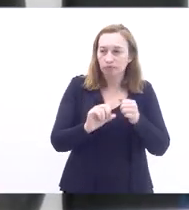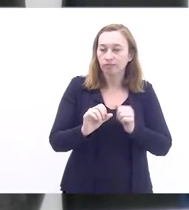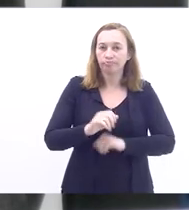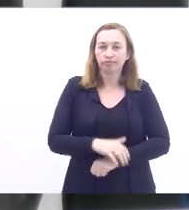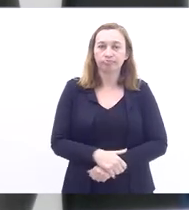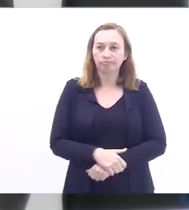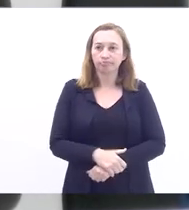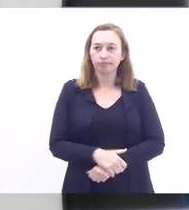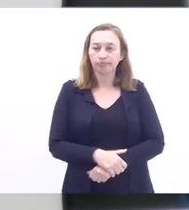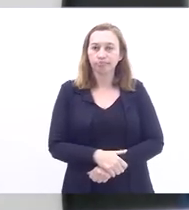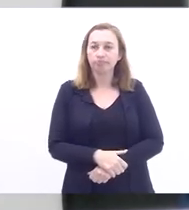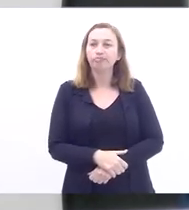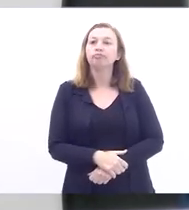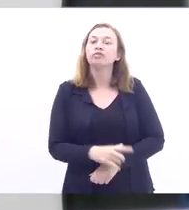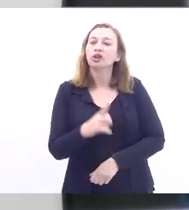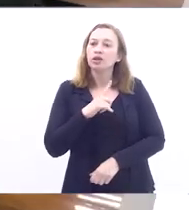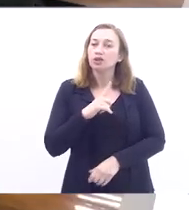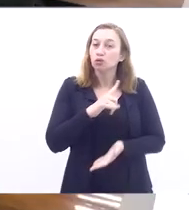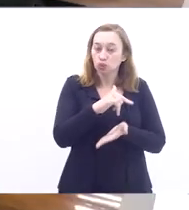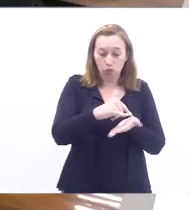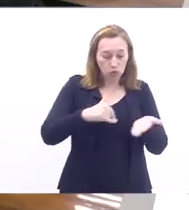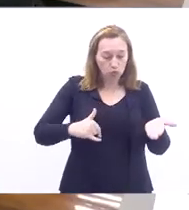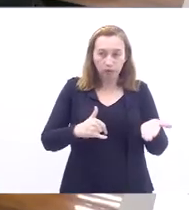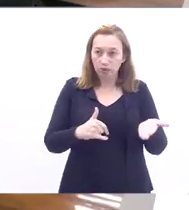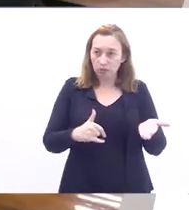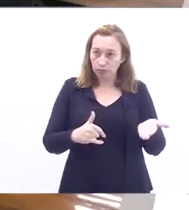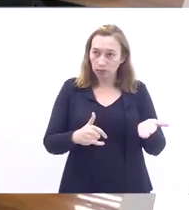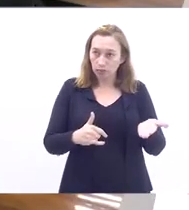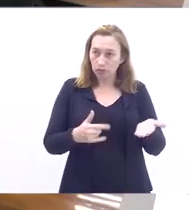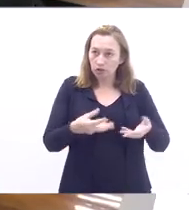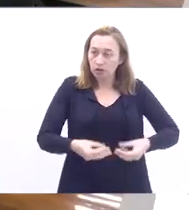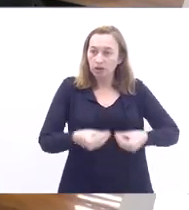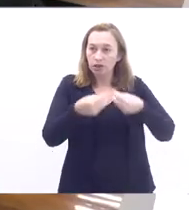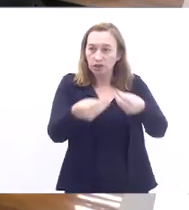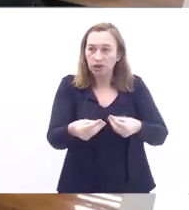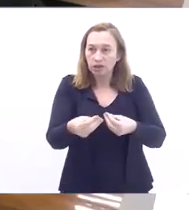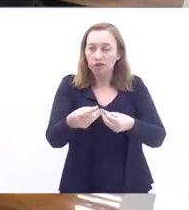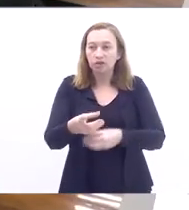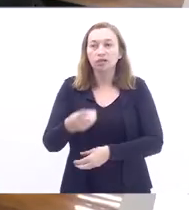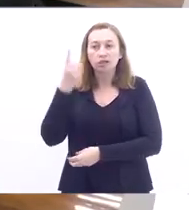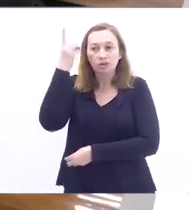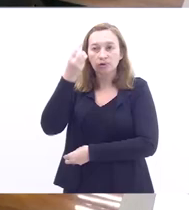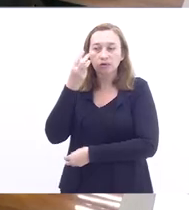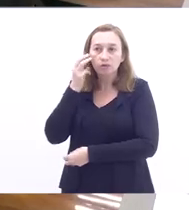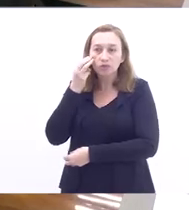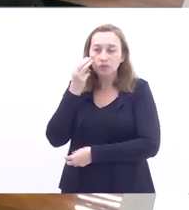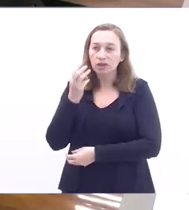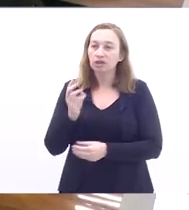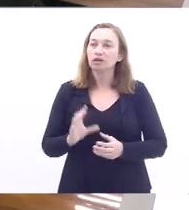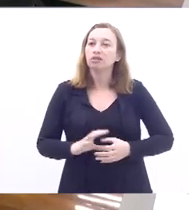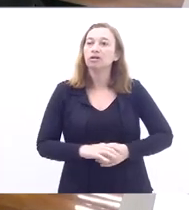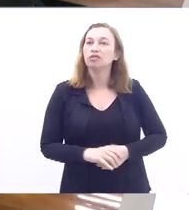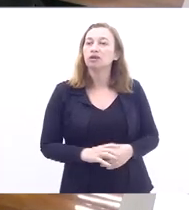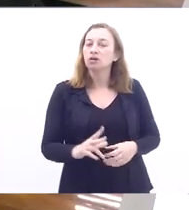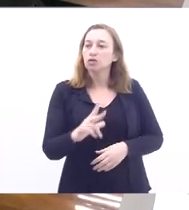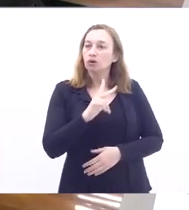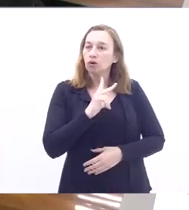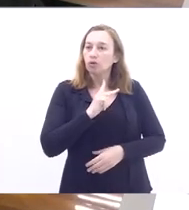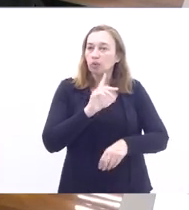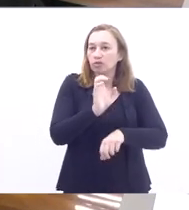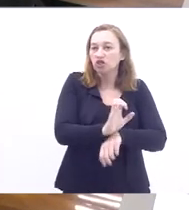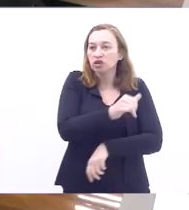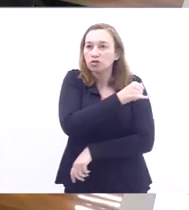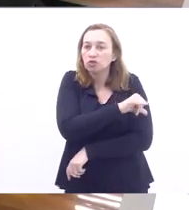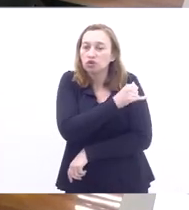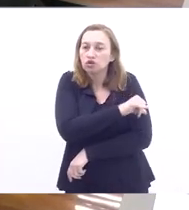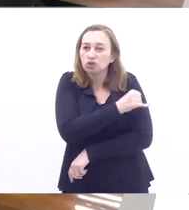pagamento e eu tenho um documento queria deixar aqui com valdik para colocar na comissão aonde o próprio estado do